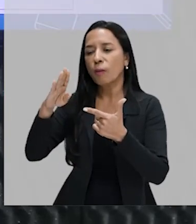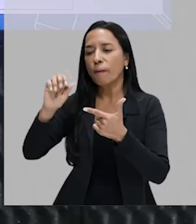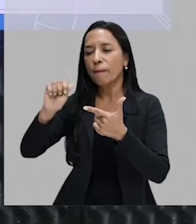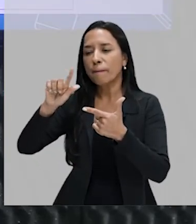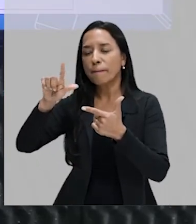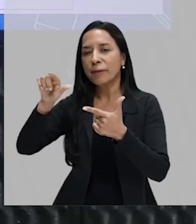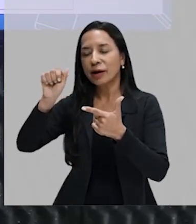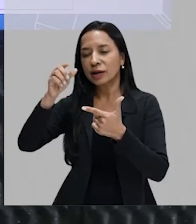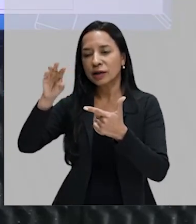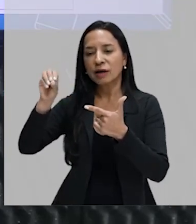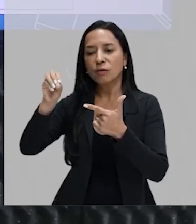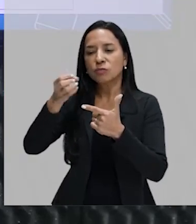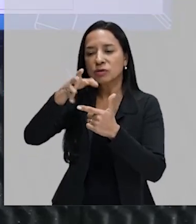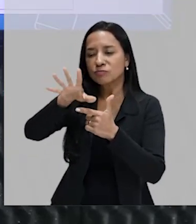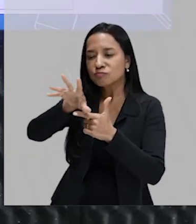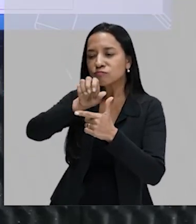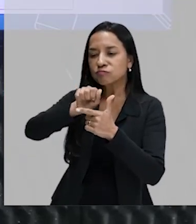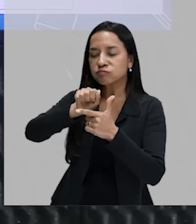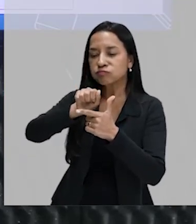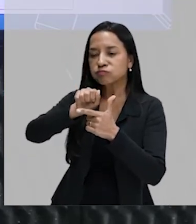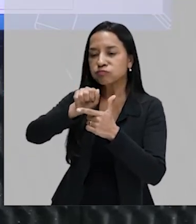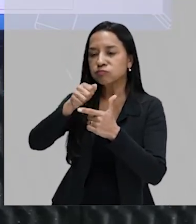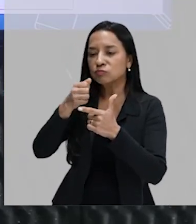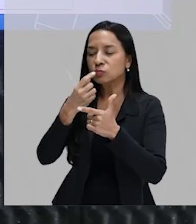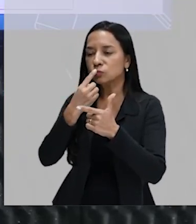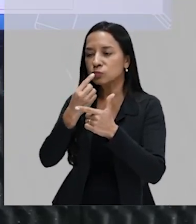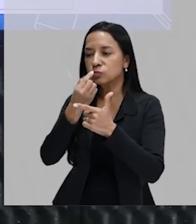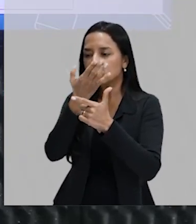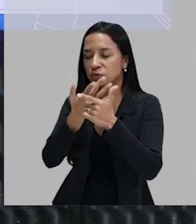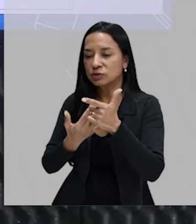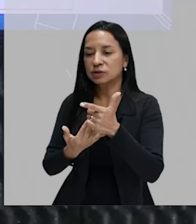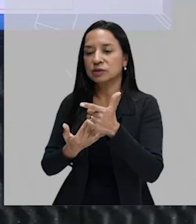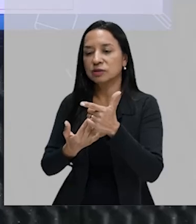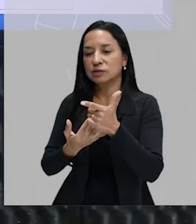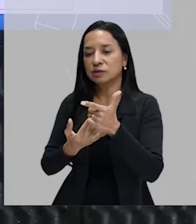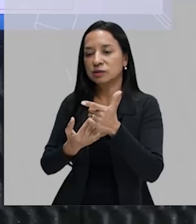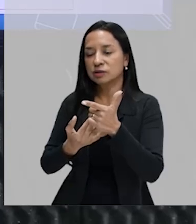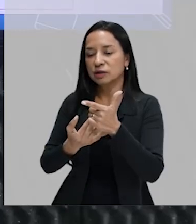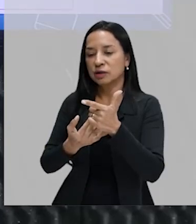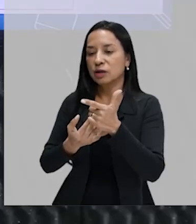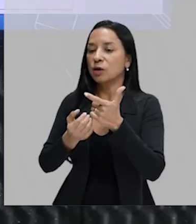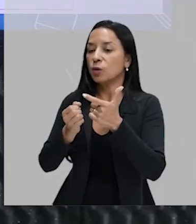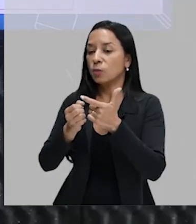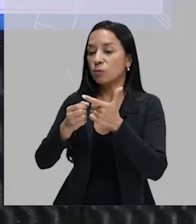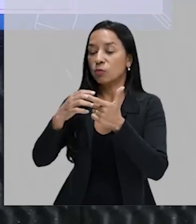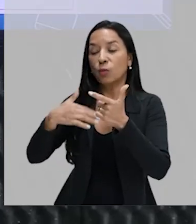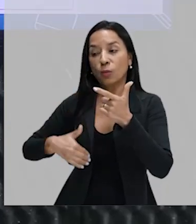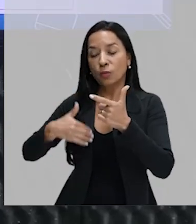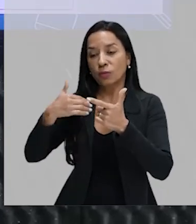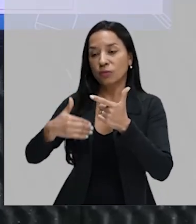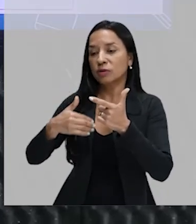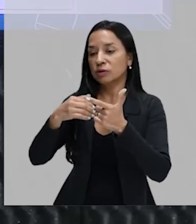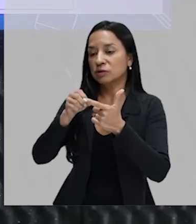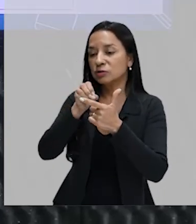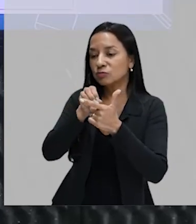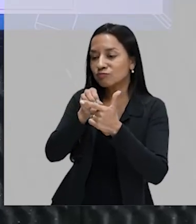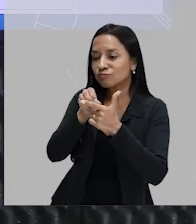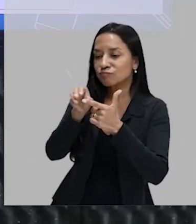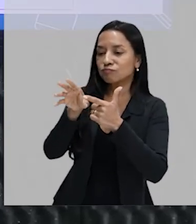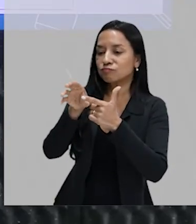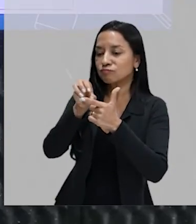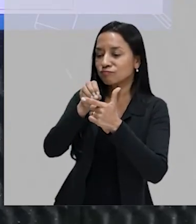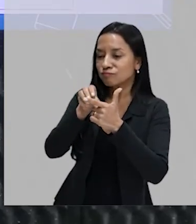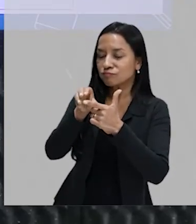que se enche de sangue. Então, durante o processo de excitação, o organismo ele lança sangue,